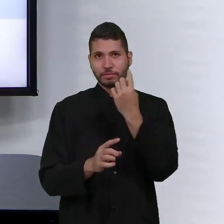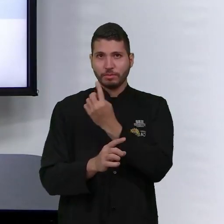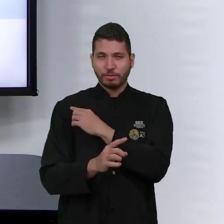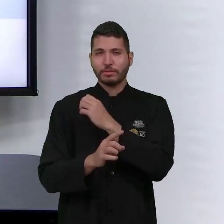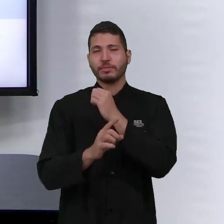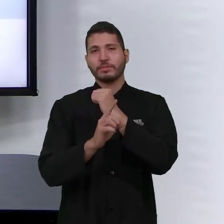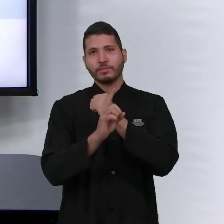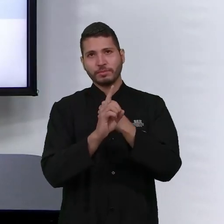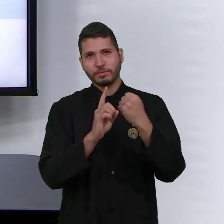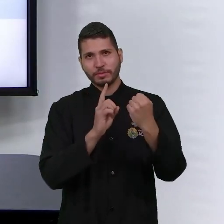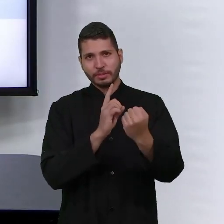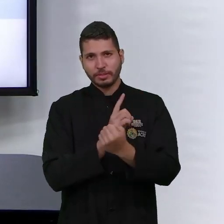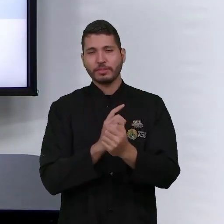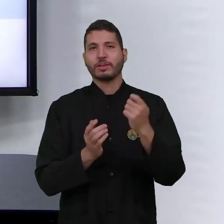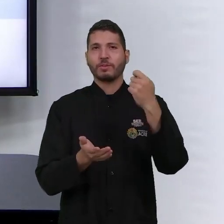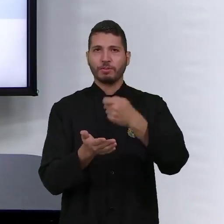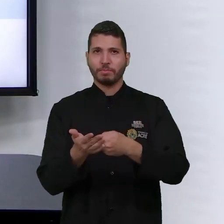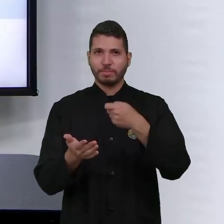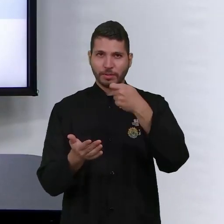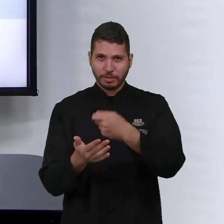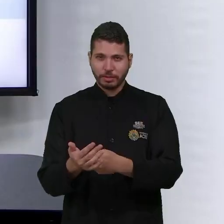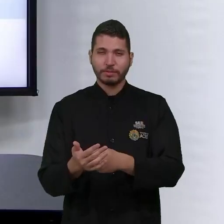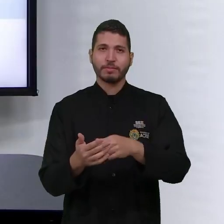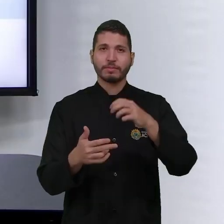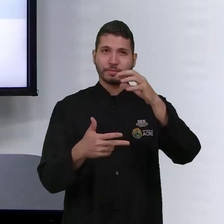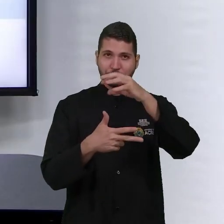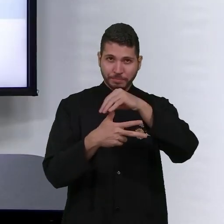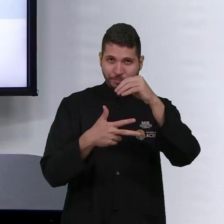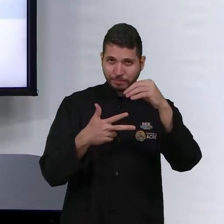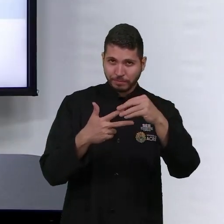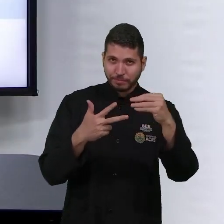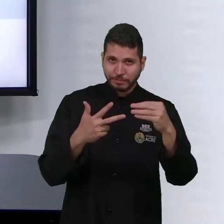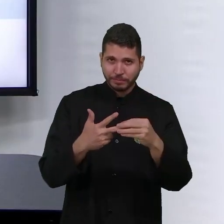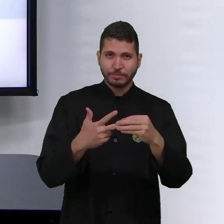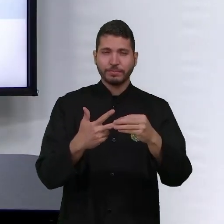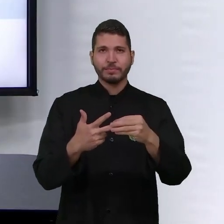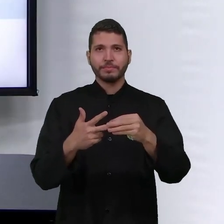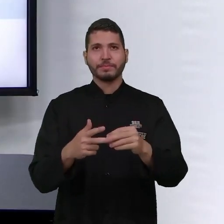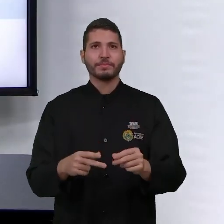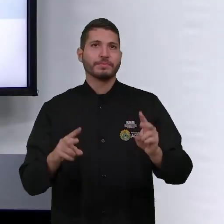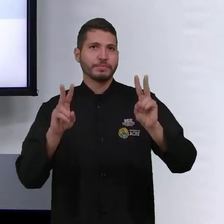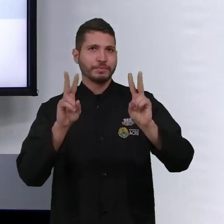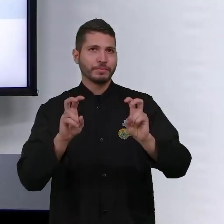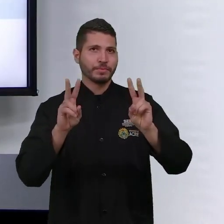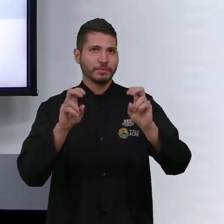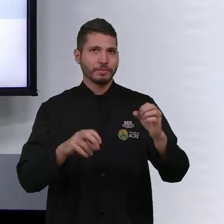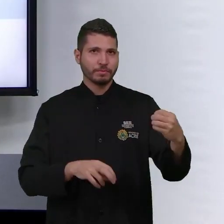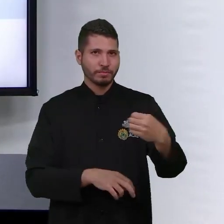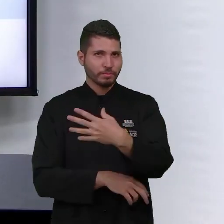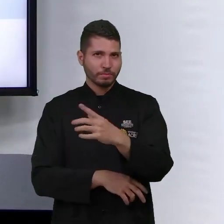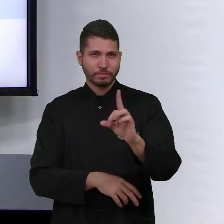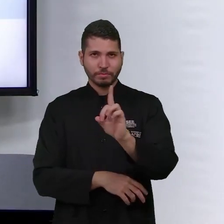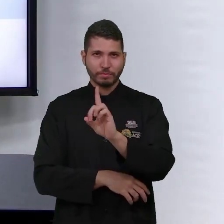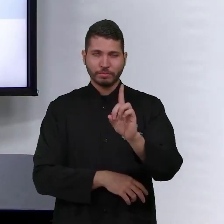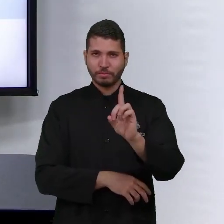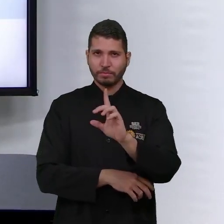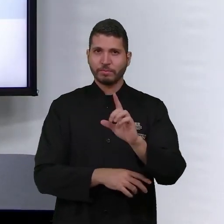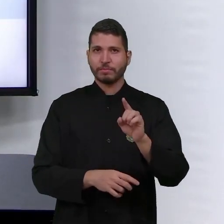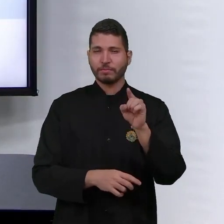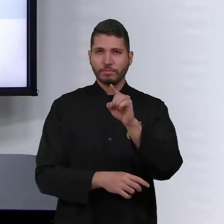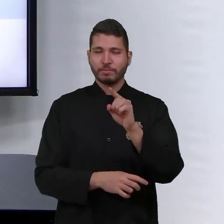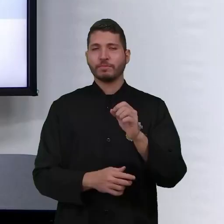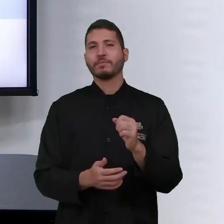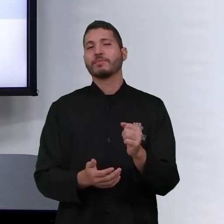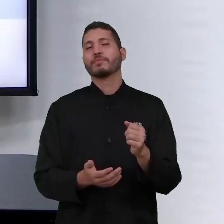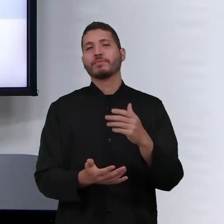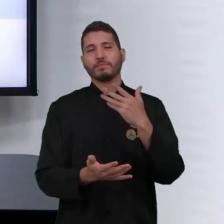cobrado no Enem, tá? E eu sei que vocês estão se preparando para isso. Não é um tema novo, é um tema que vocês já viram lá no ensino fundamental, é